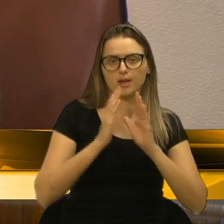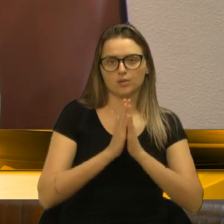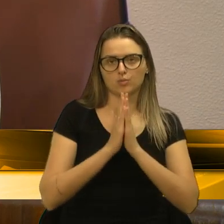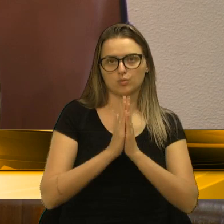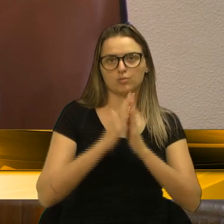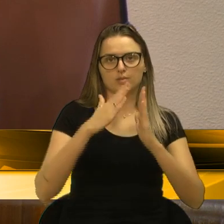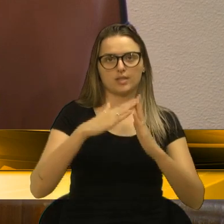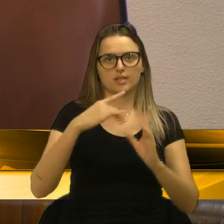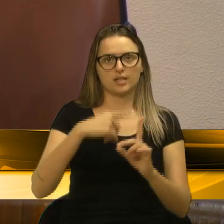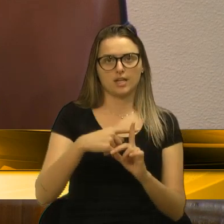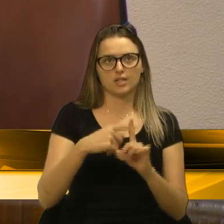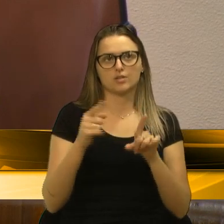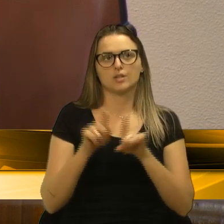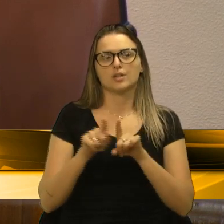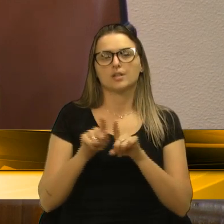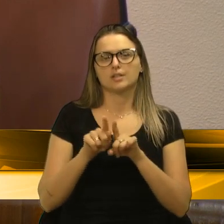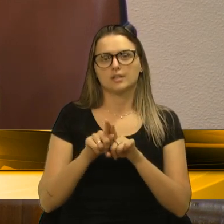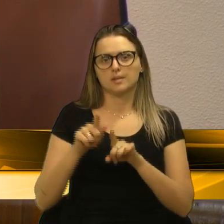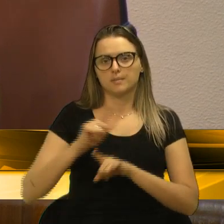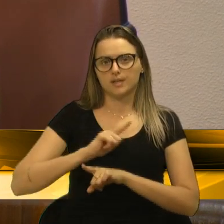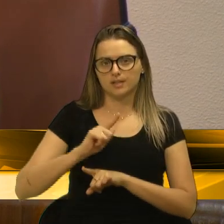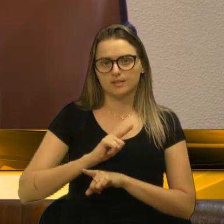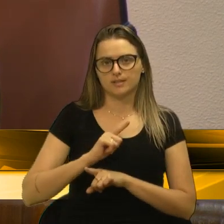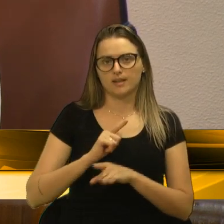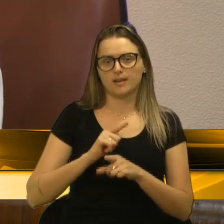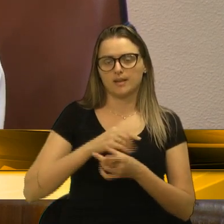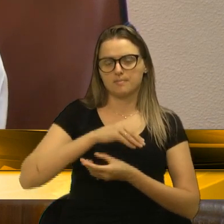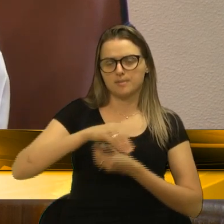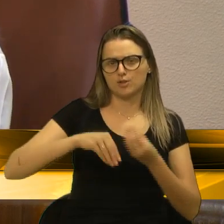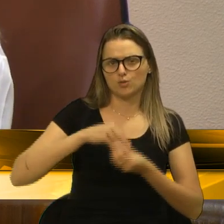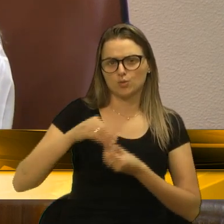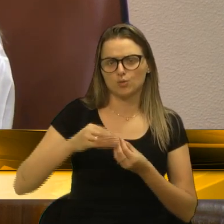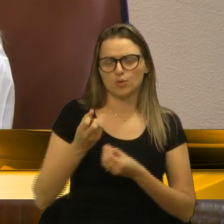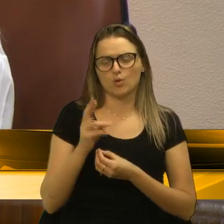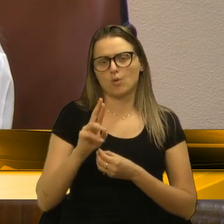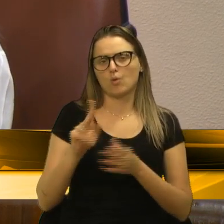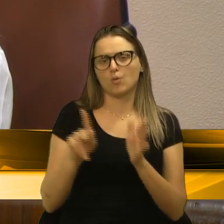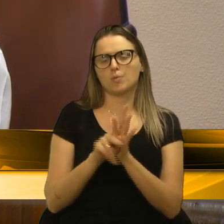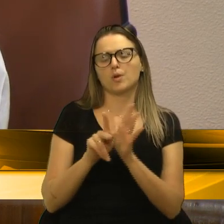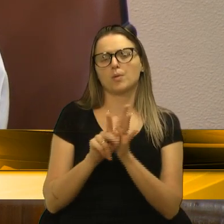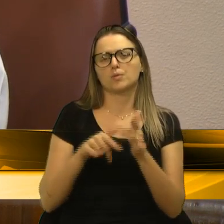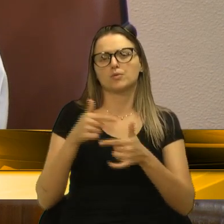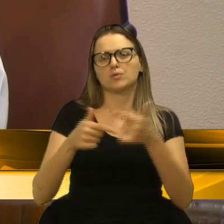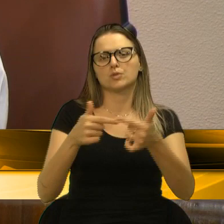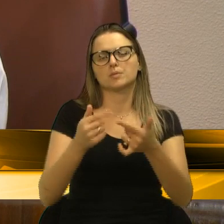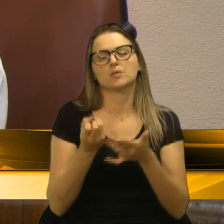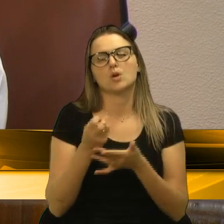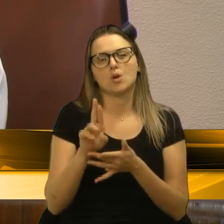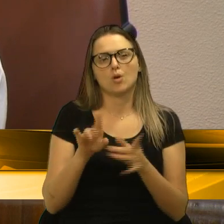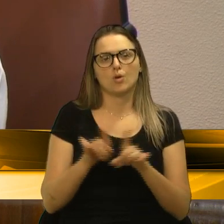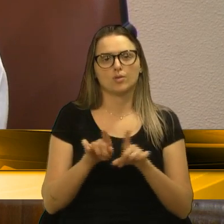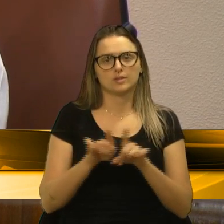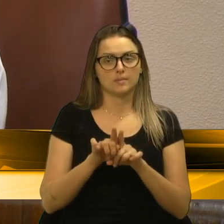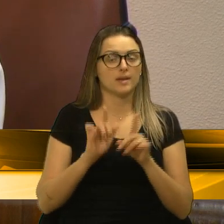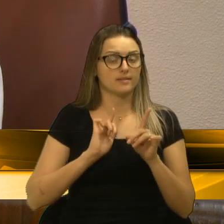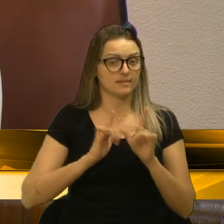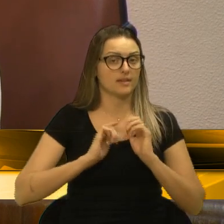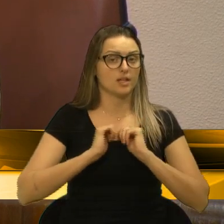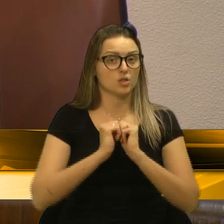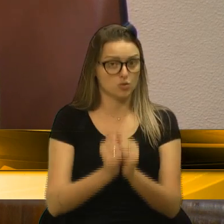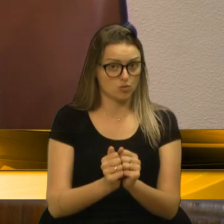igrejas, subvencioná-los, embaraçar-lhes o funcionamento ou manter com eles